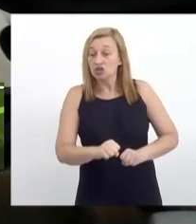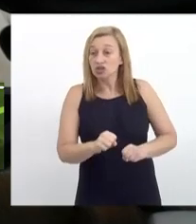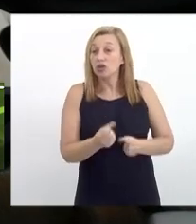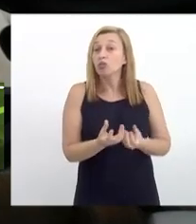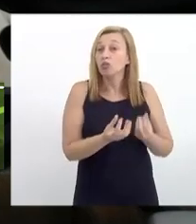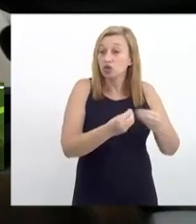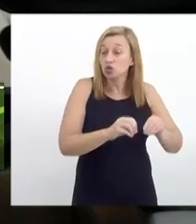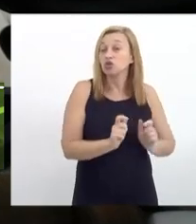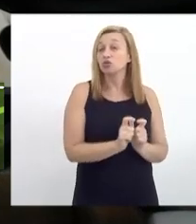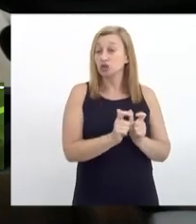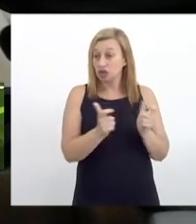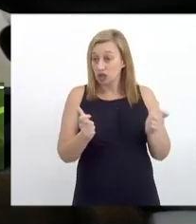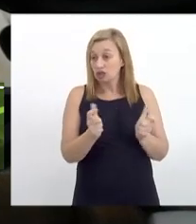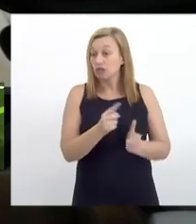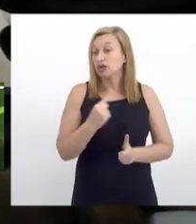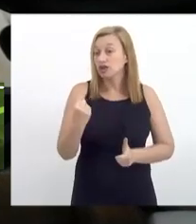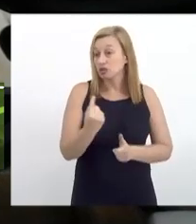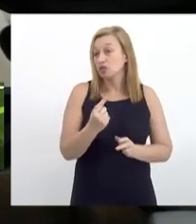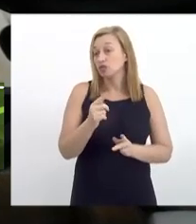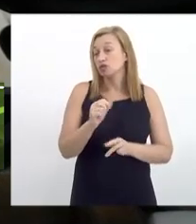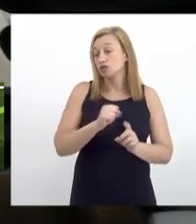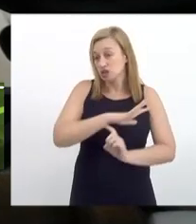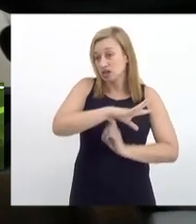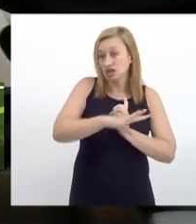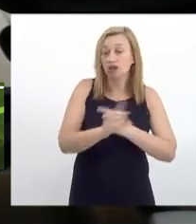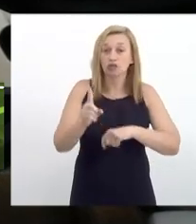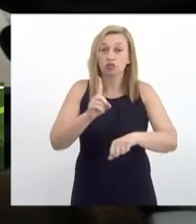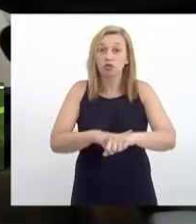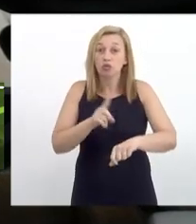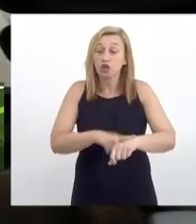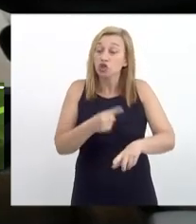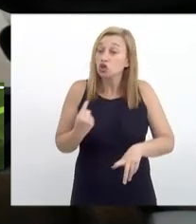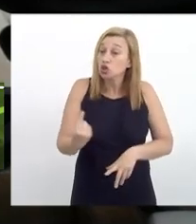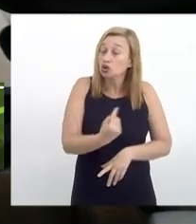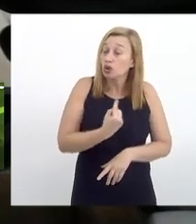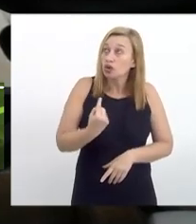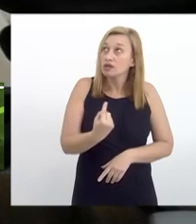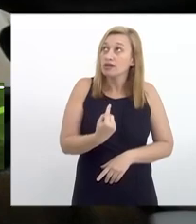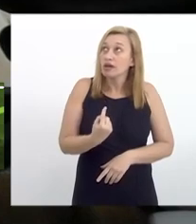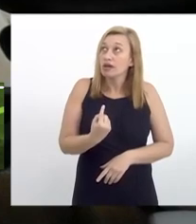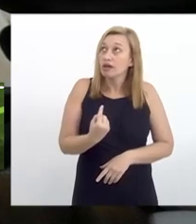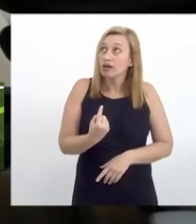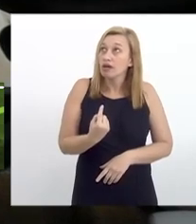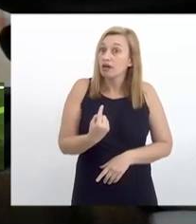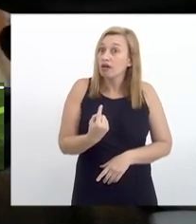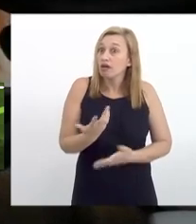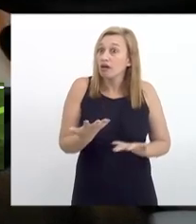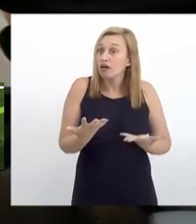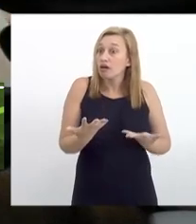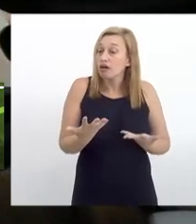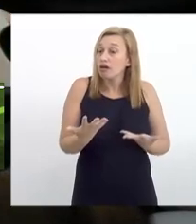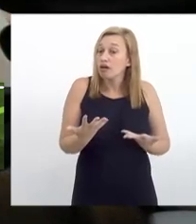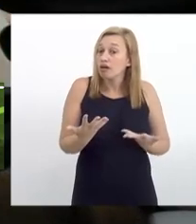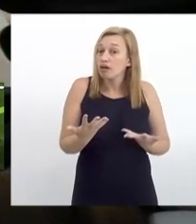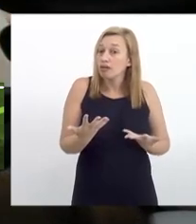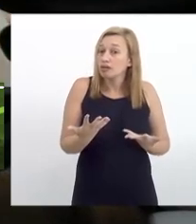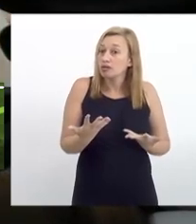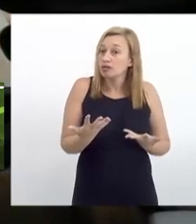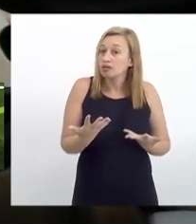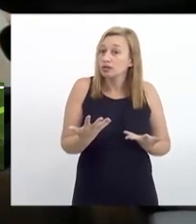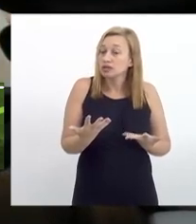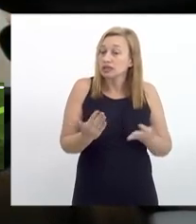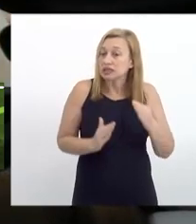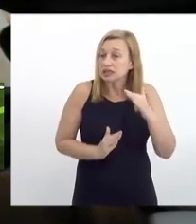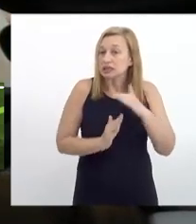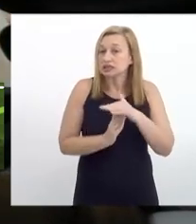prejuízo concreto para a nossa sociedade no momento em que a gente acaba de pôr